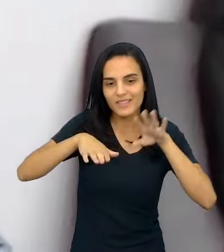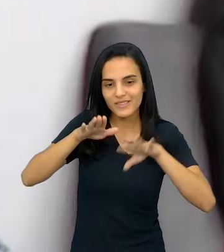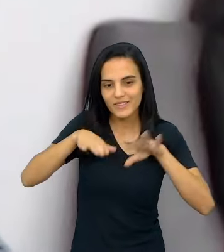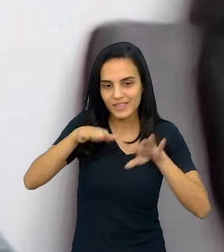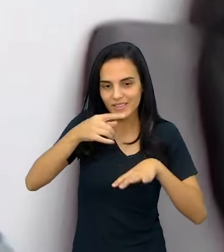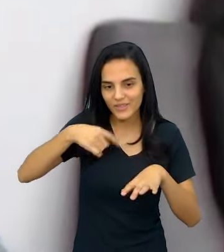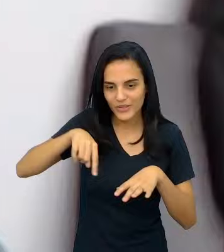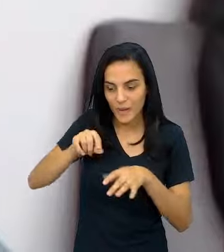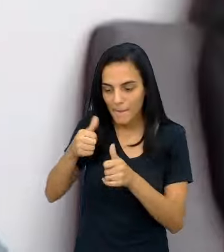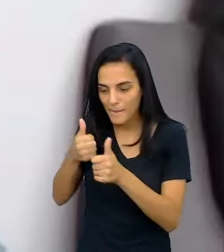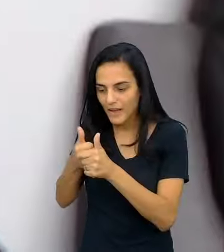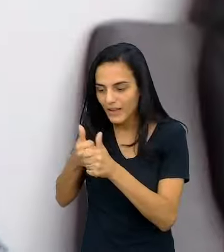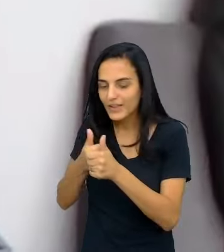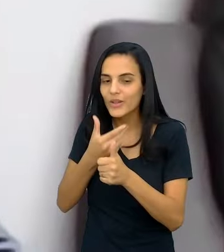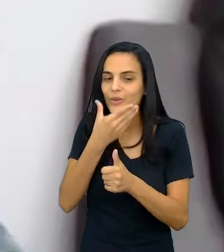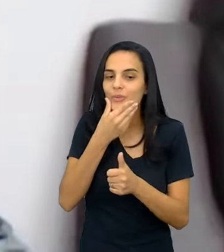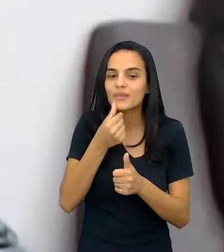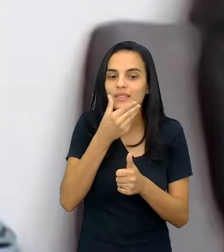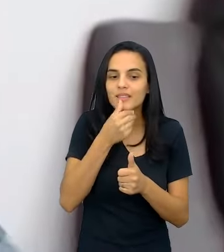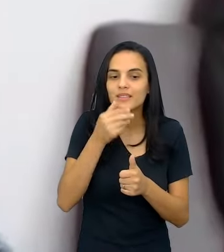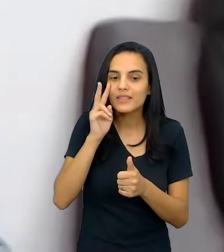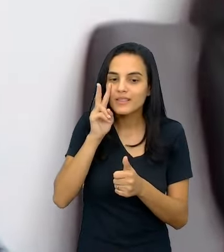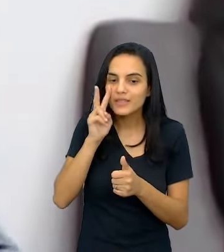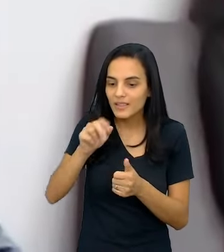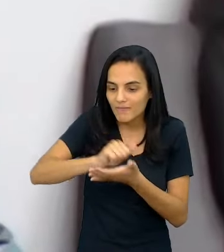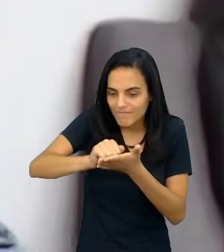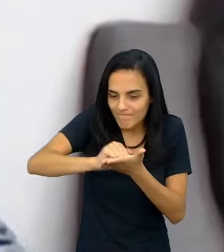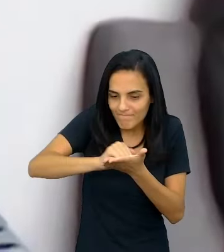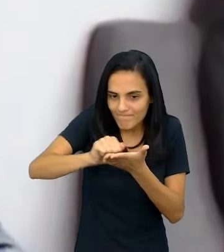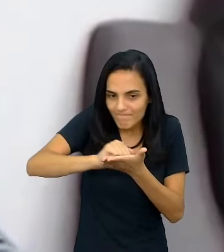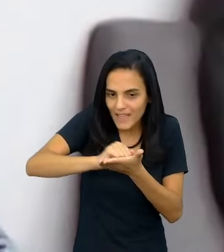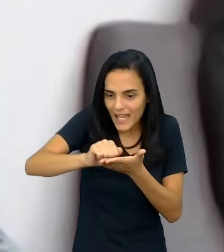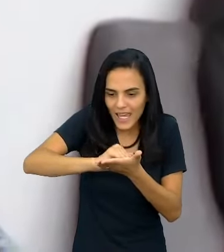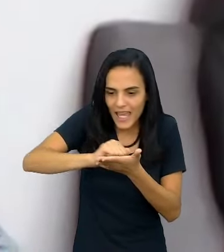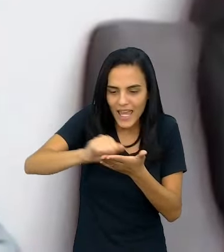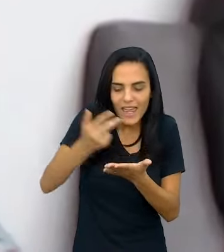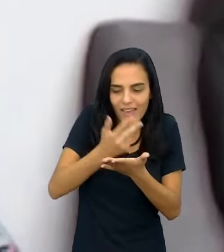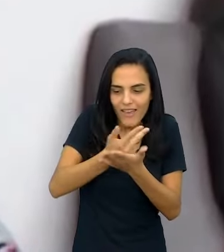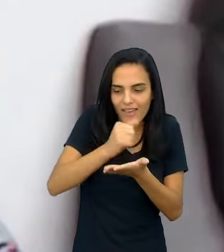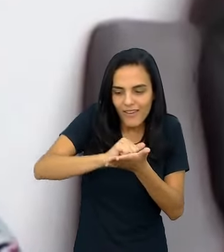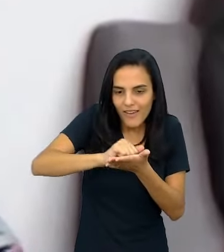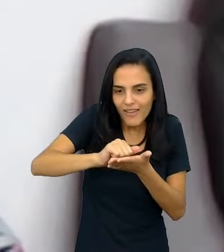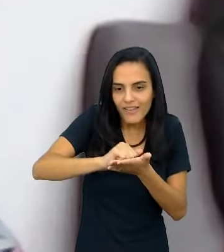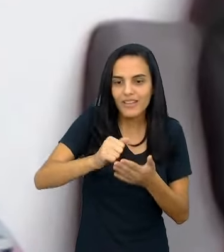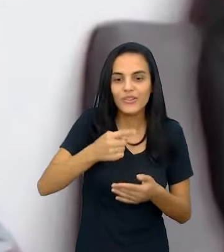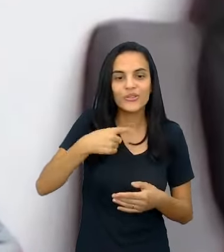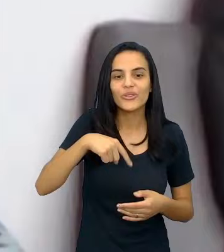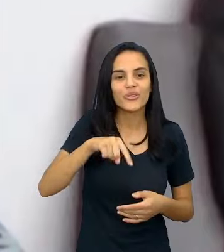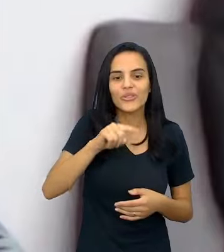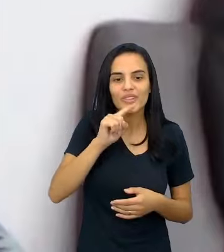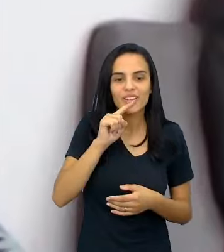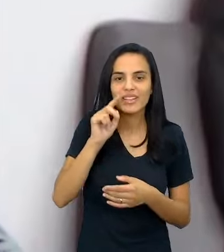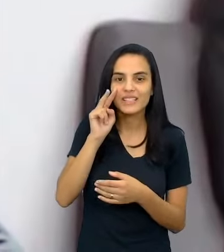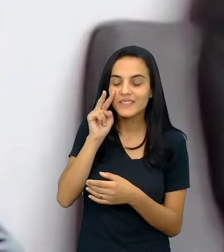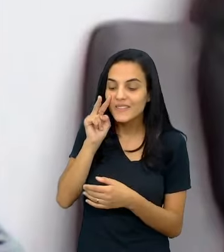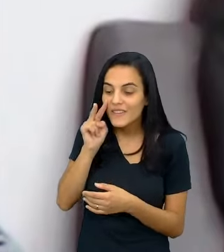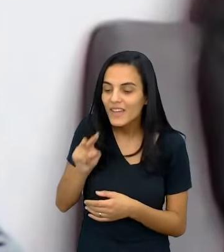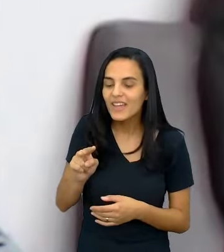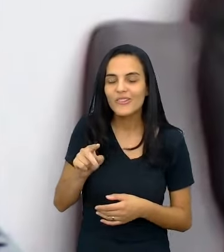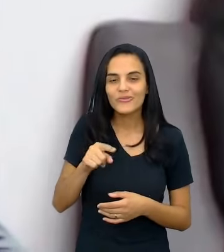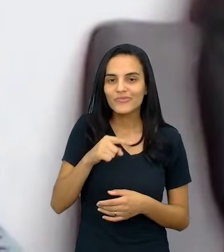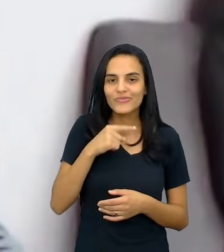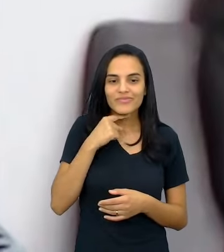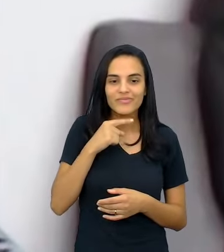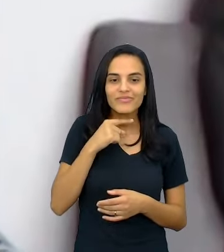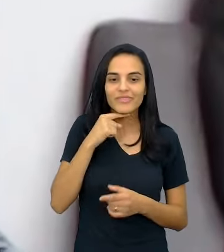eu chegava perto, o que os meninos faziam? Viam que a borracha, aí, professor, errei. A gente nem viu, ele nem deu chance da gente